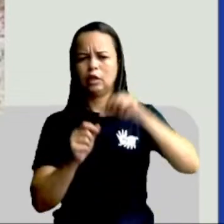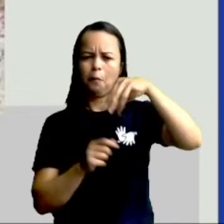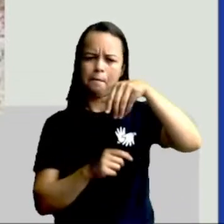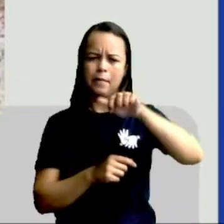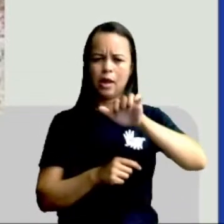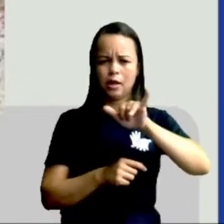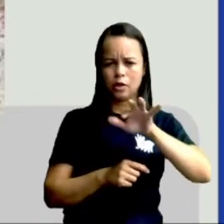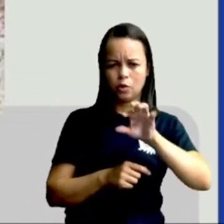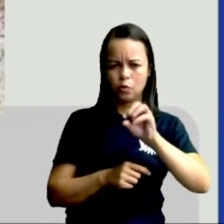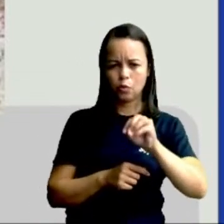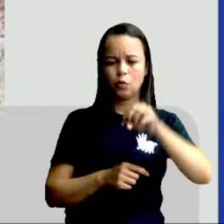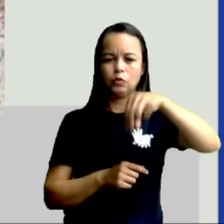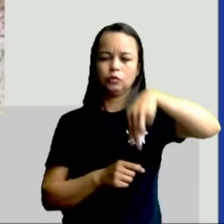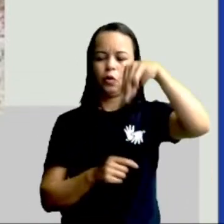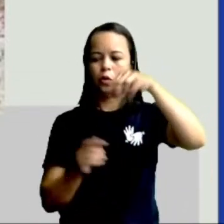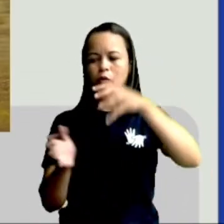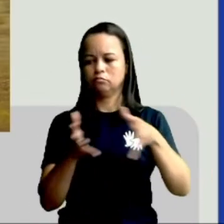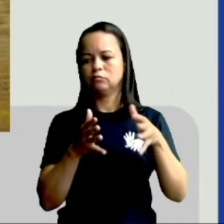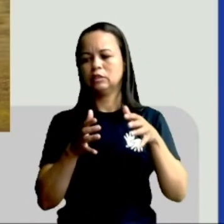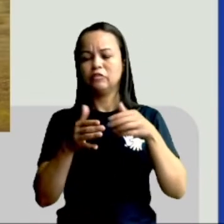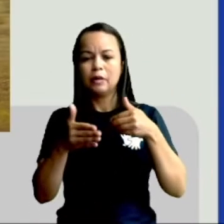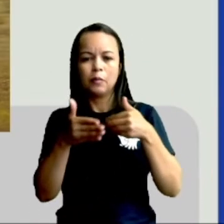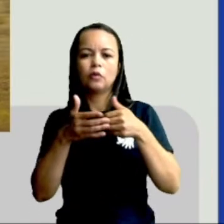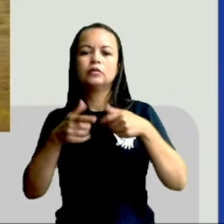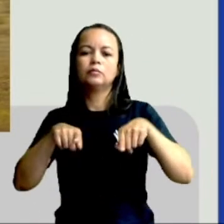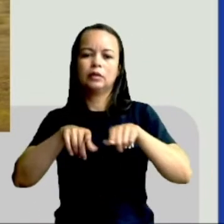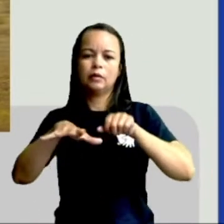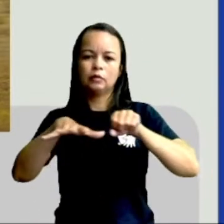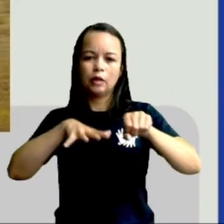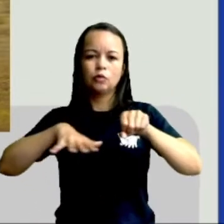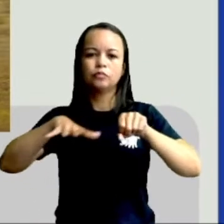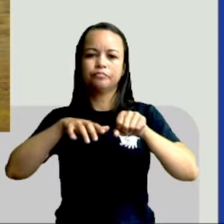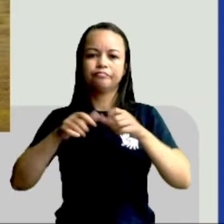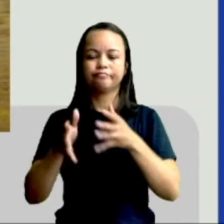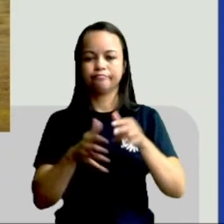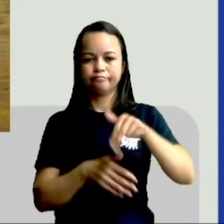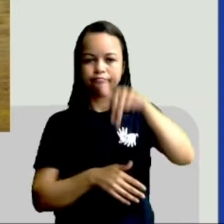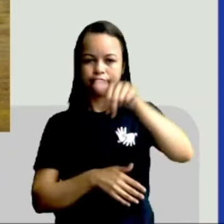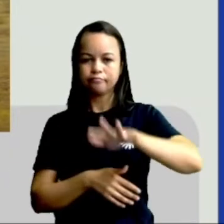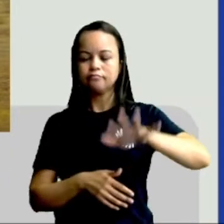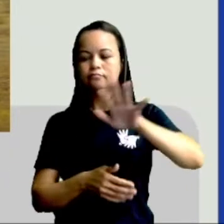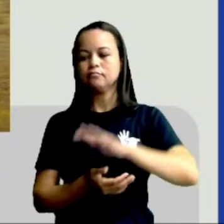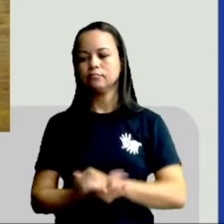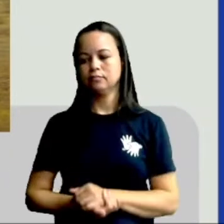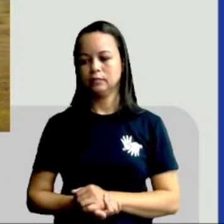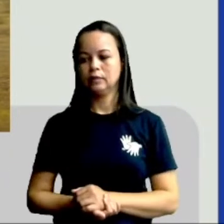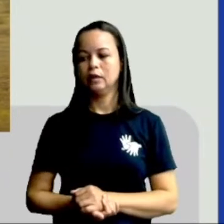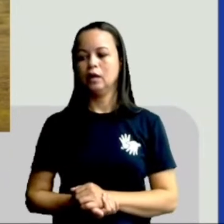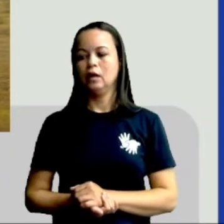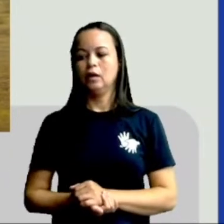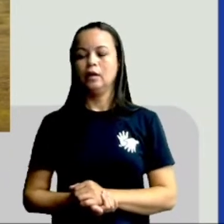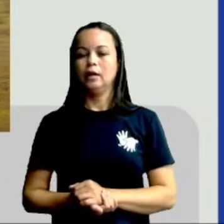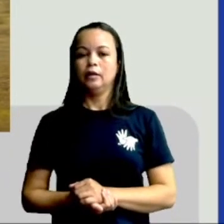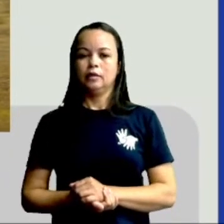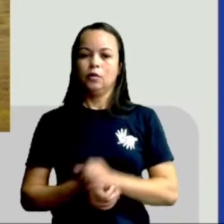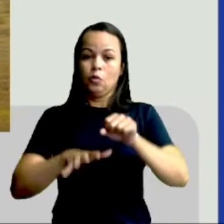localizado geralmente no interior do Nordeste. O sertão brasileiro estende-se desde o norte de Minas Gerais